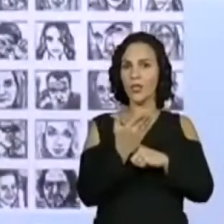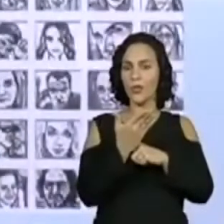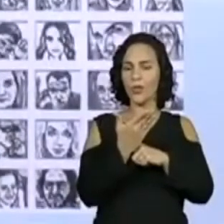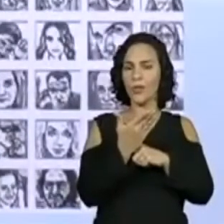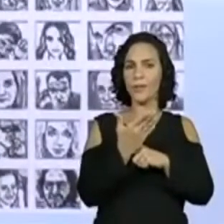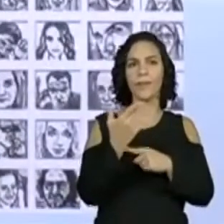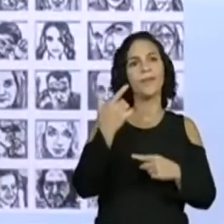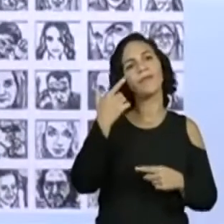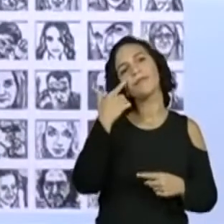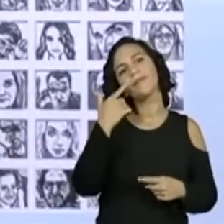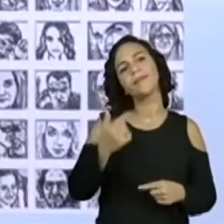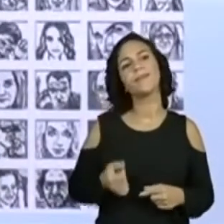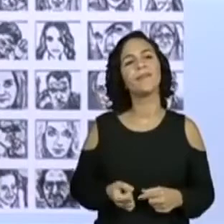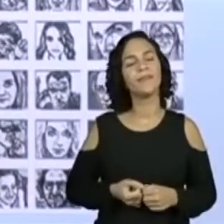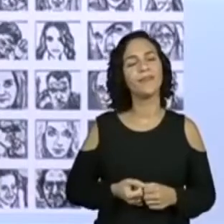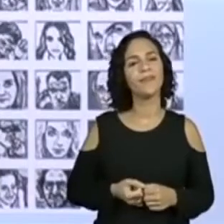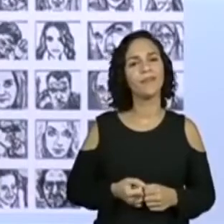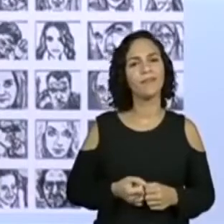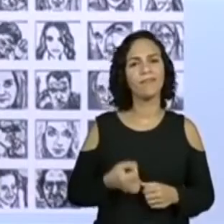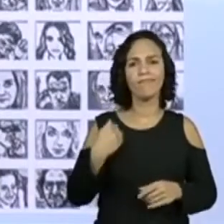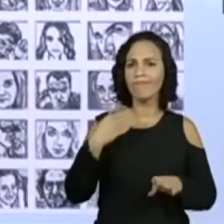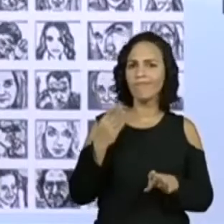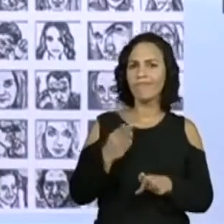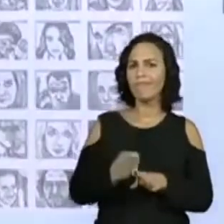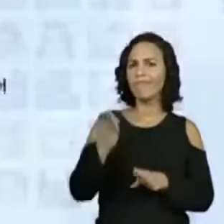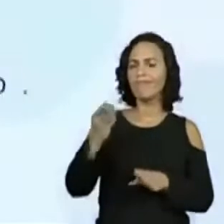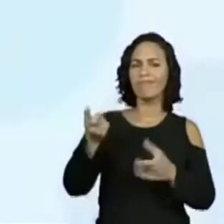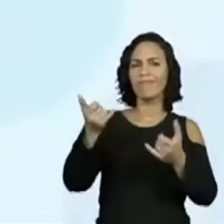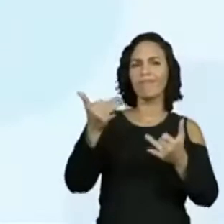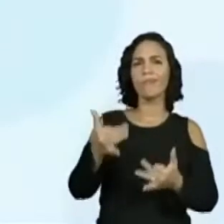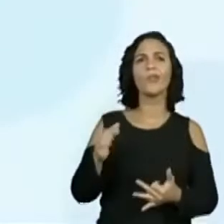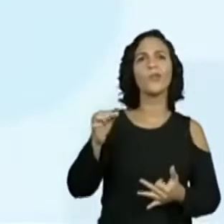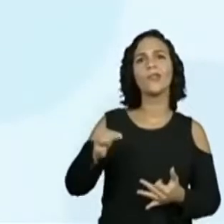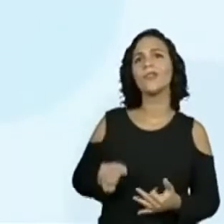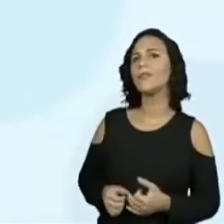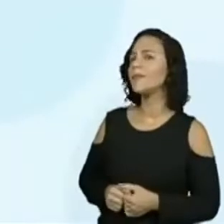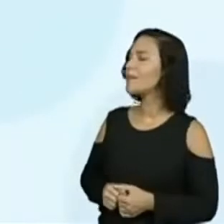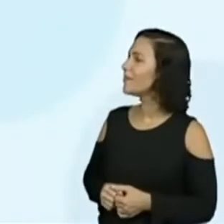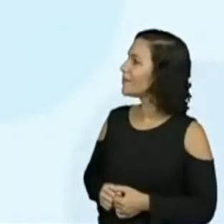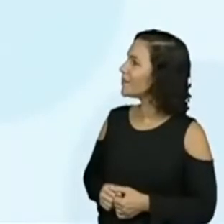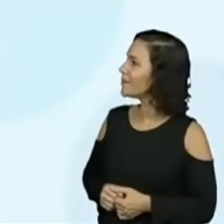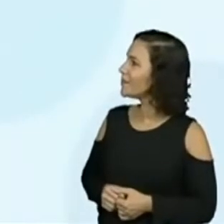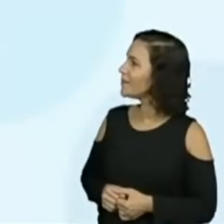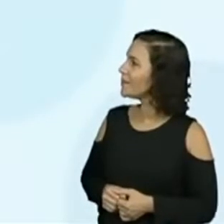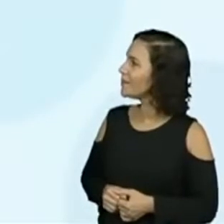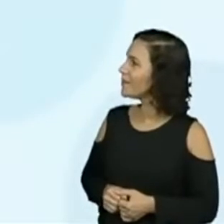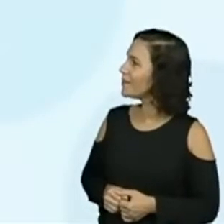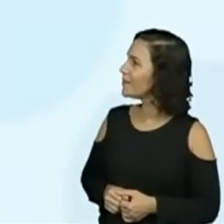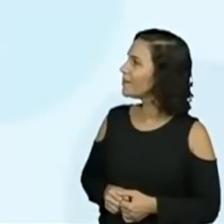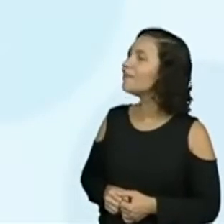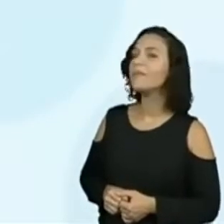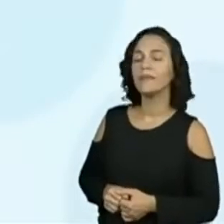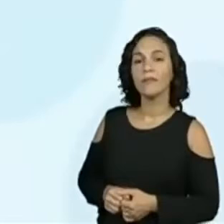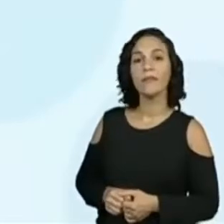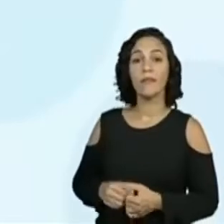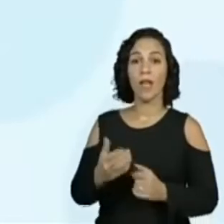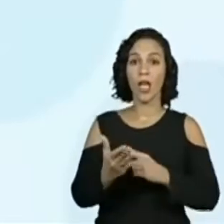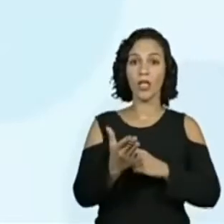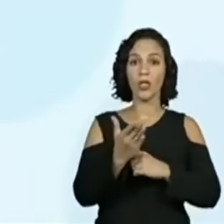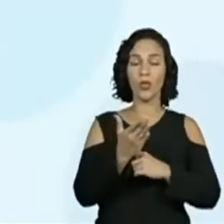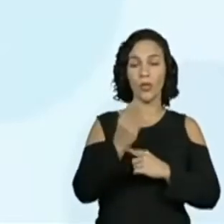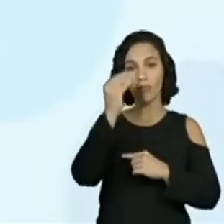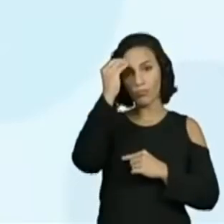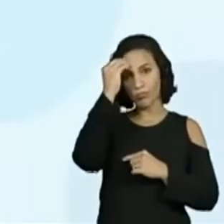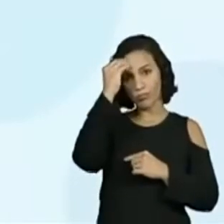de uma legenda. Vamos descobrir o que a legenda vai contar para a gente, enriquecer, ampliar o nosso